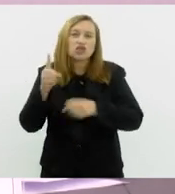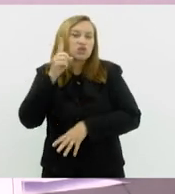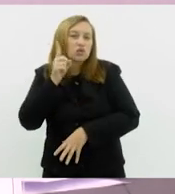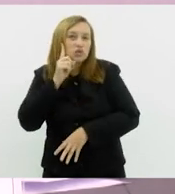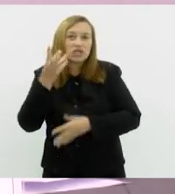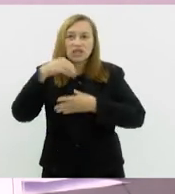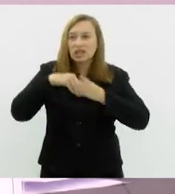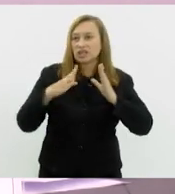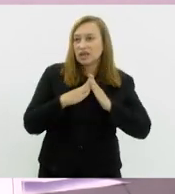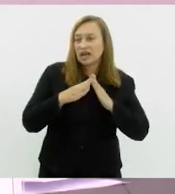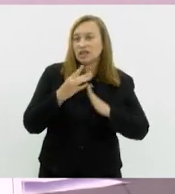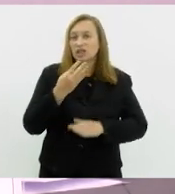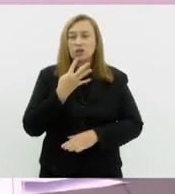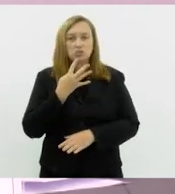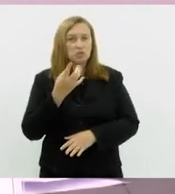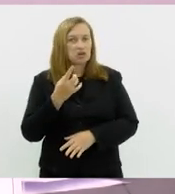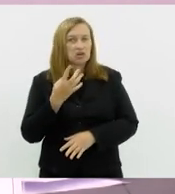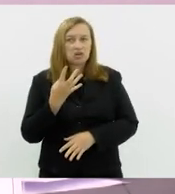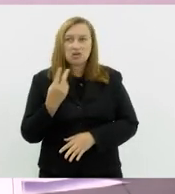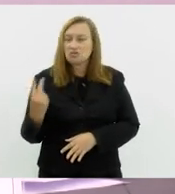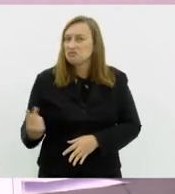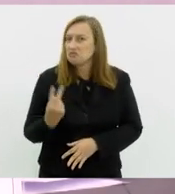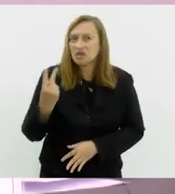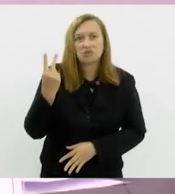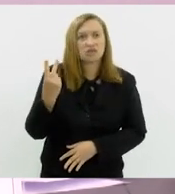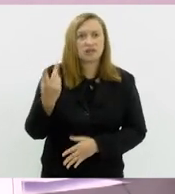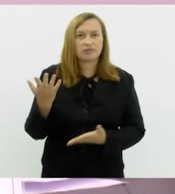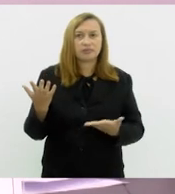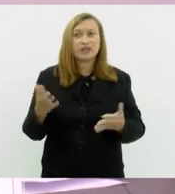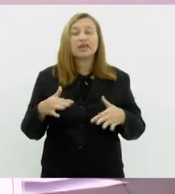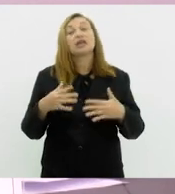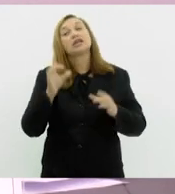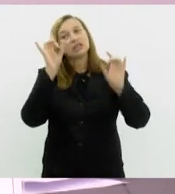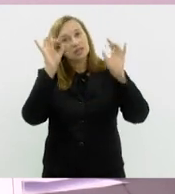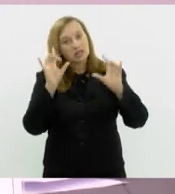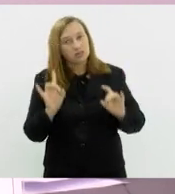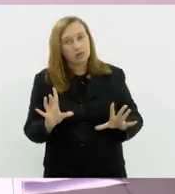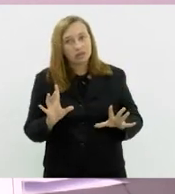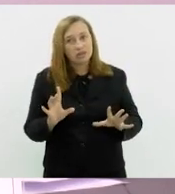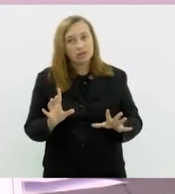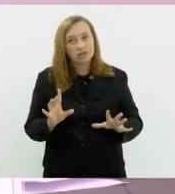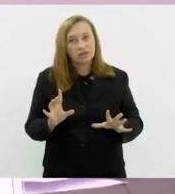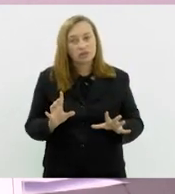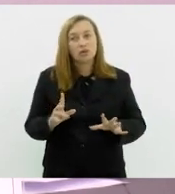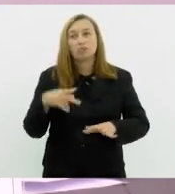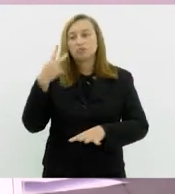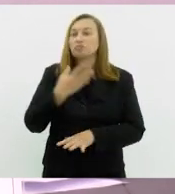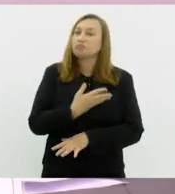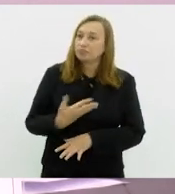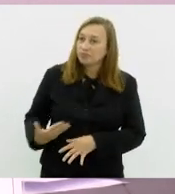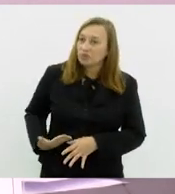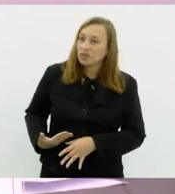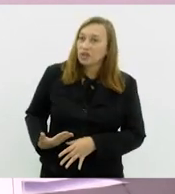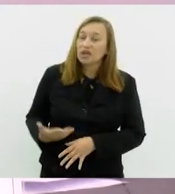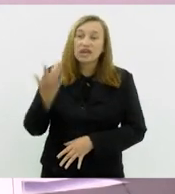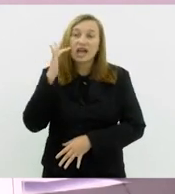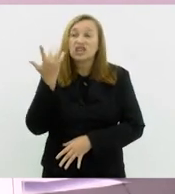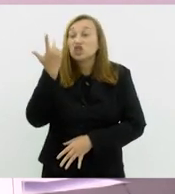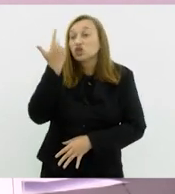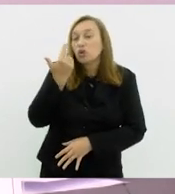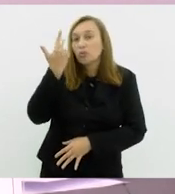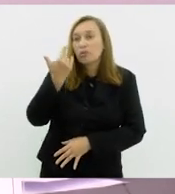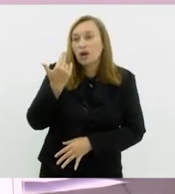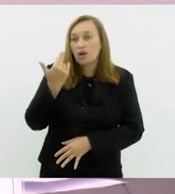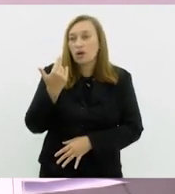não é reconhecido e que não é valorizado, em especial diante da política pública que naturalizou esse lugar da